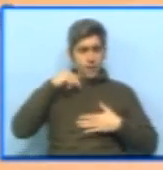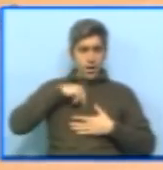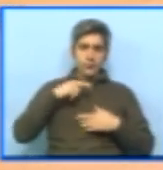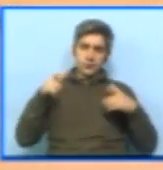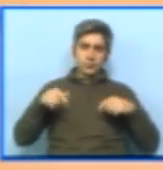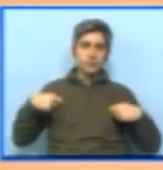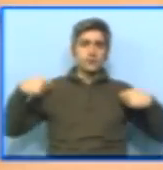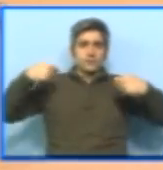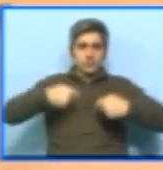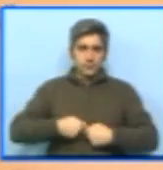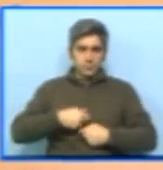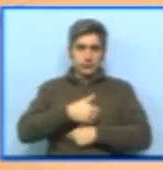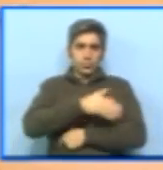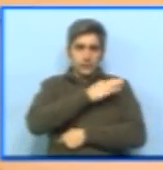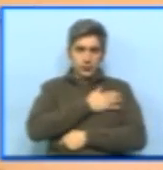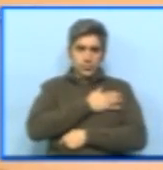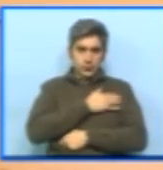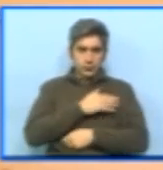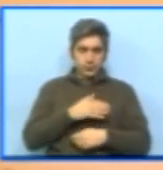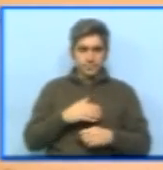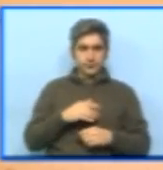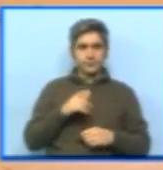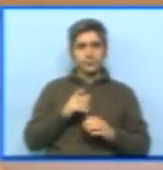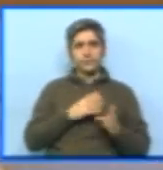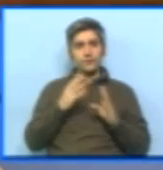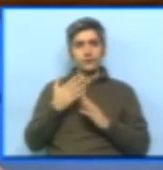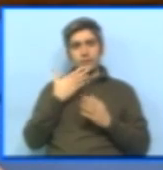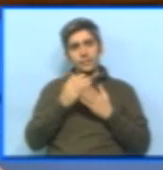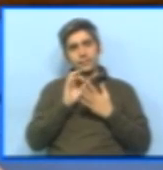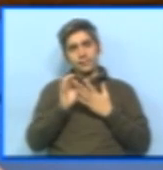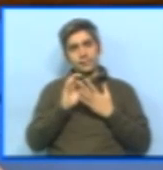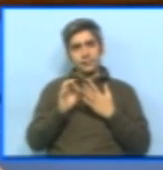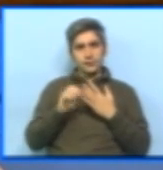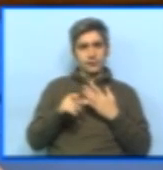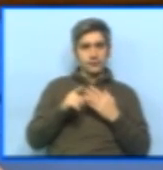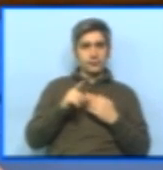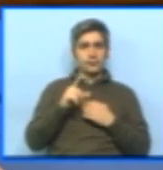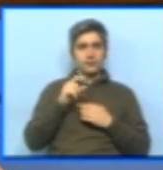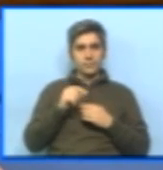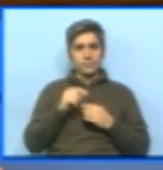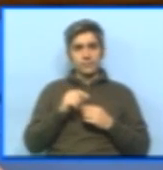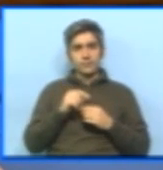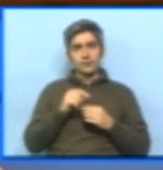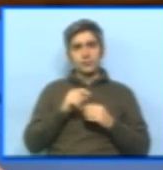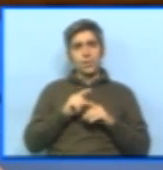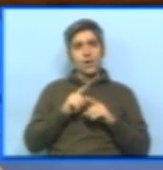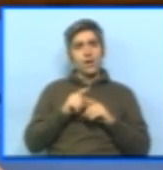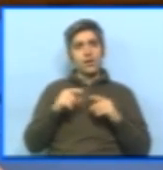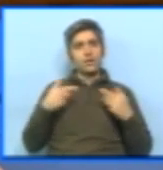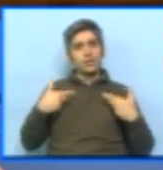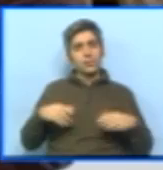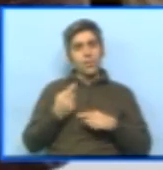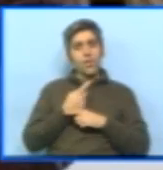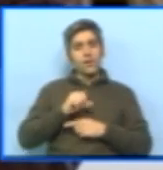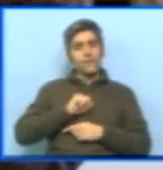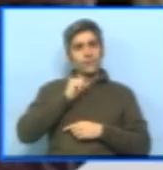roupa, o que, por um lado, o caracteriza, por outro lado, também o despoja de tudo o